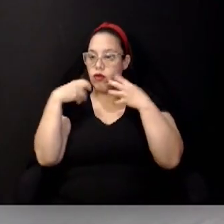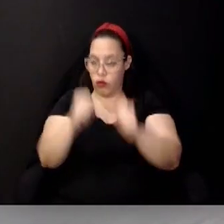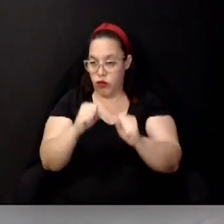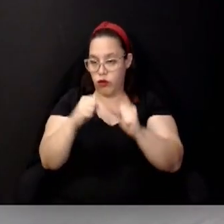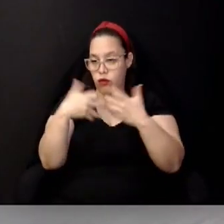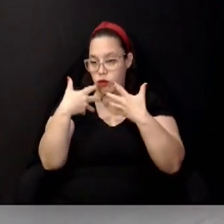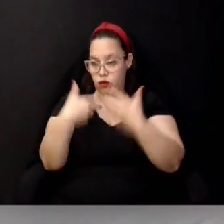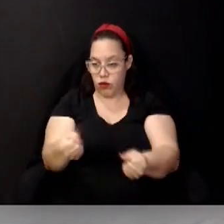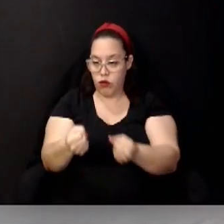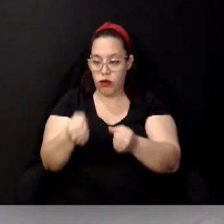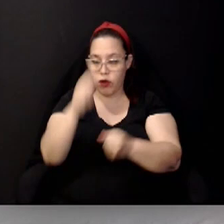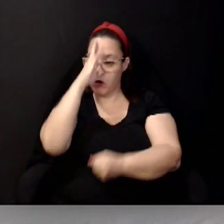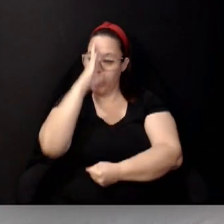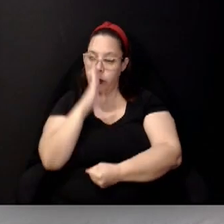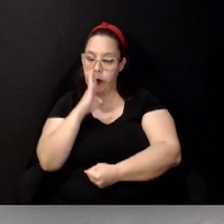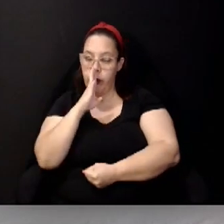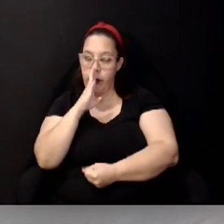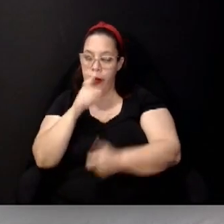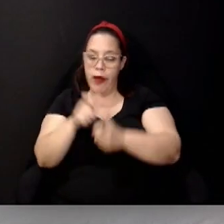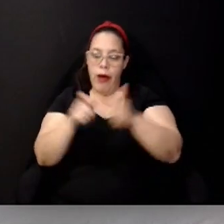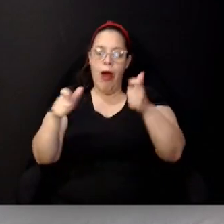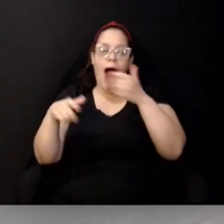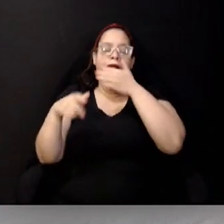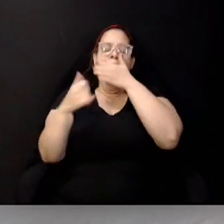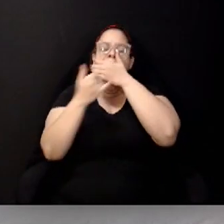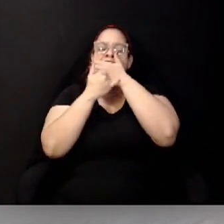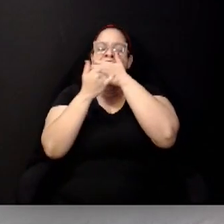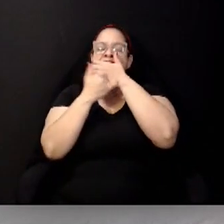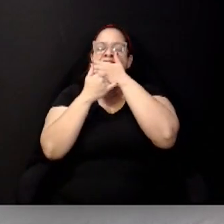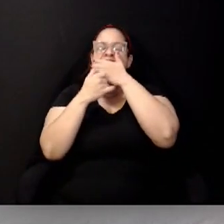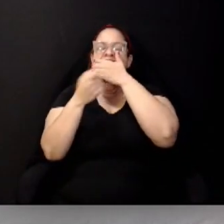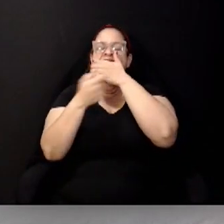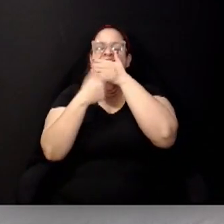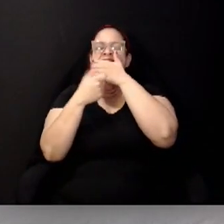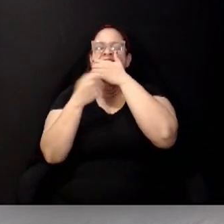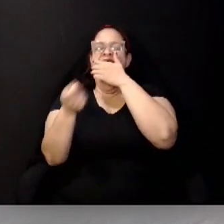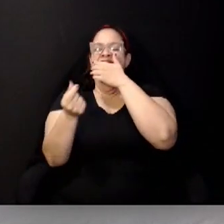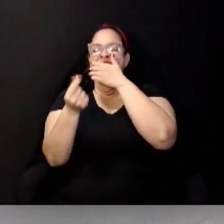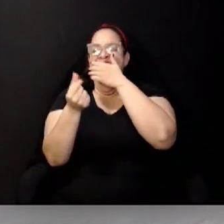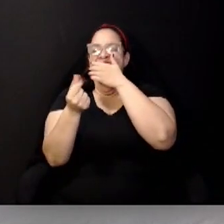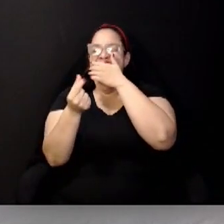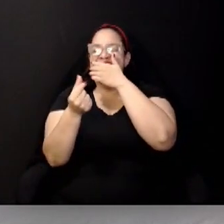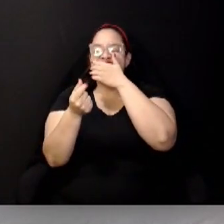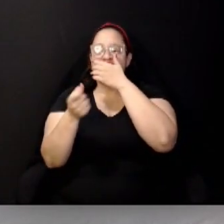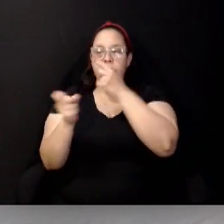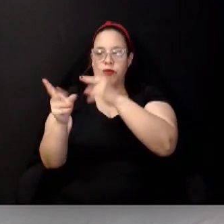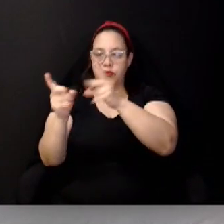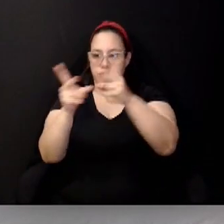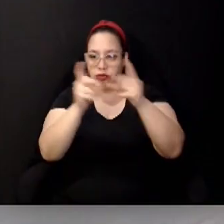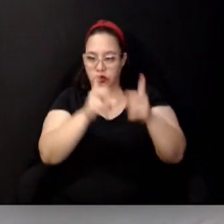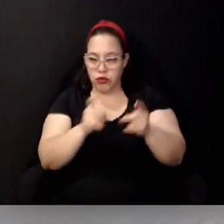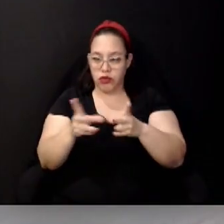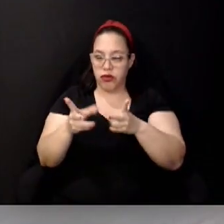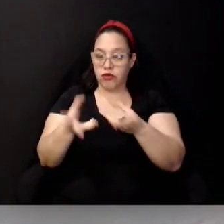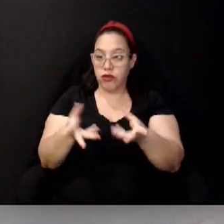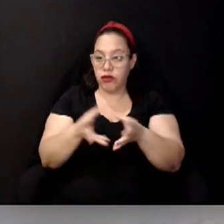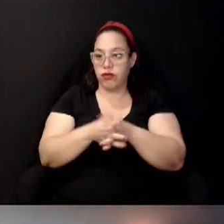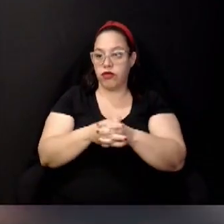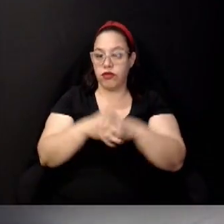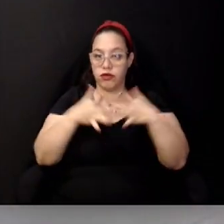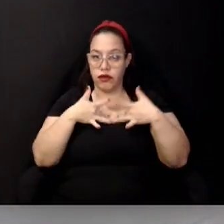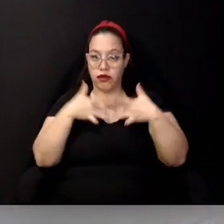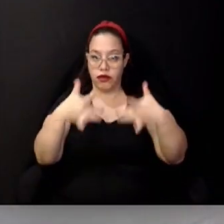amostras grátis, a grande parte são medicamentos realmente que seriam para comercialização, que serão doados pela